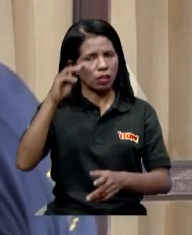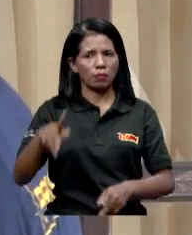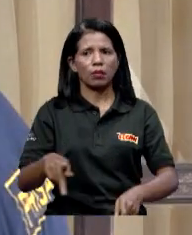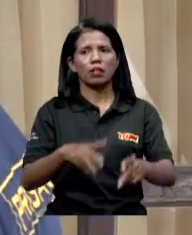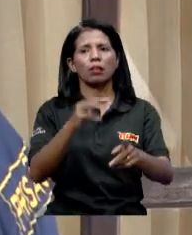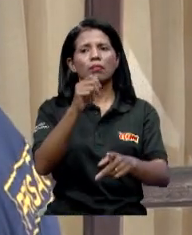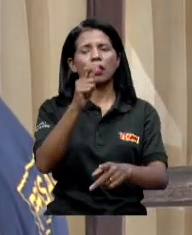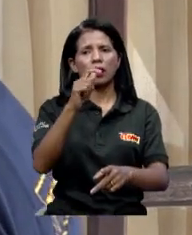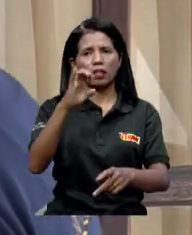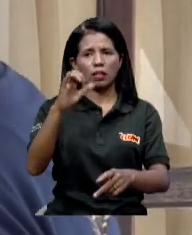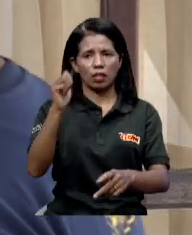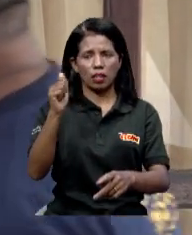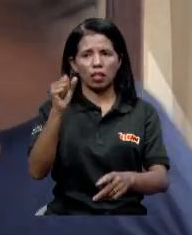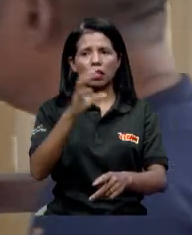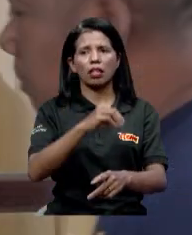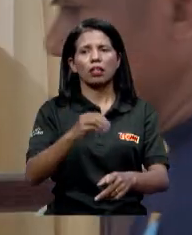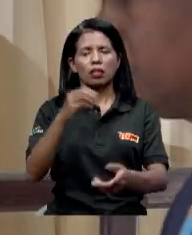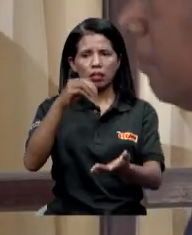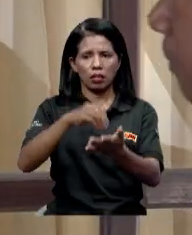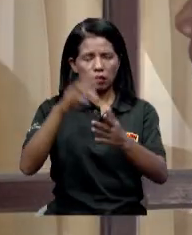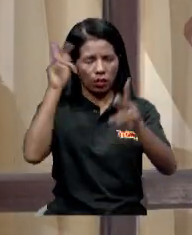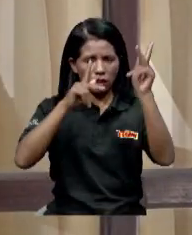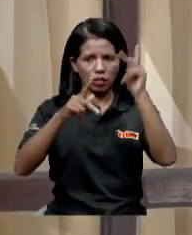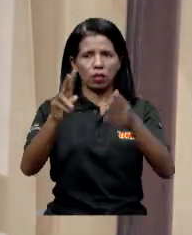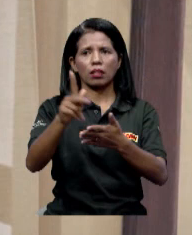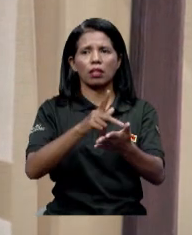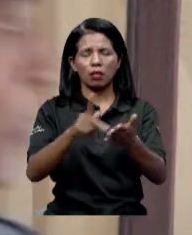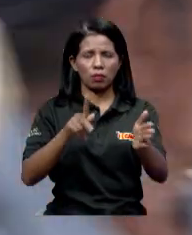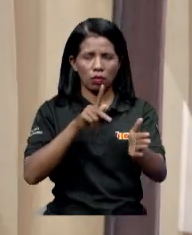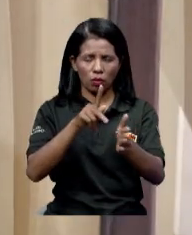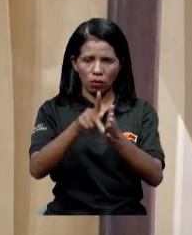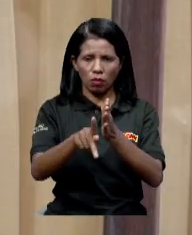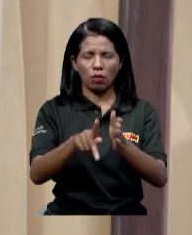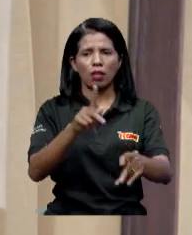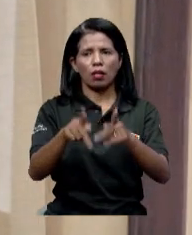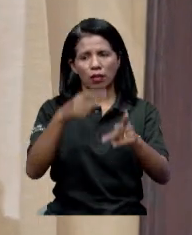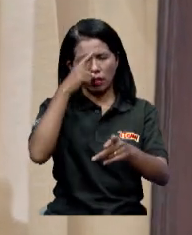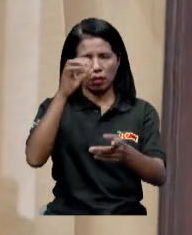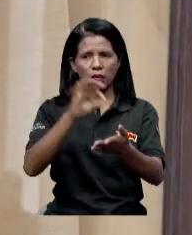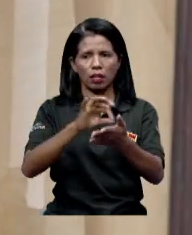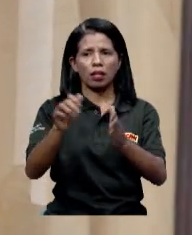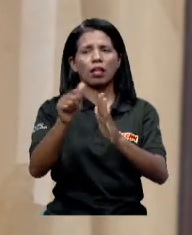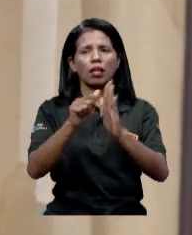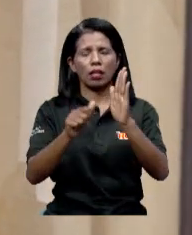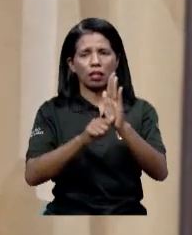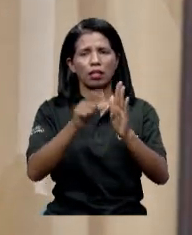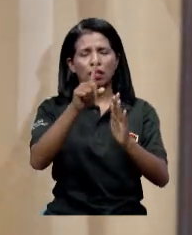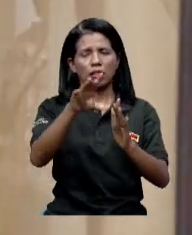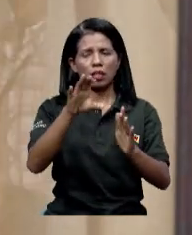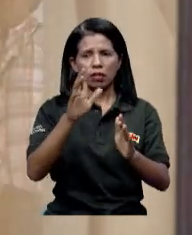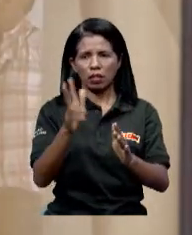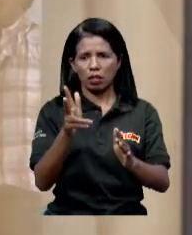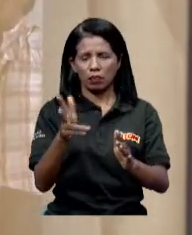Matias Soares, e René Alegação, promove caso ne, o crime homicídio agravado, tamba previsto e artigo atos ida, tolo nulo